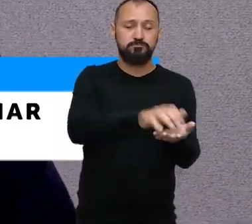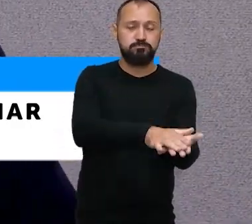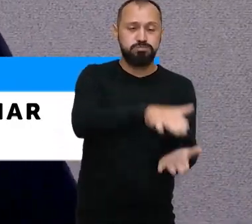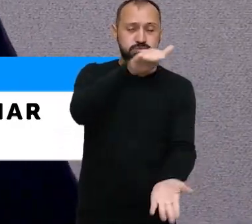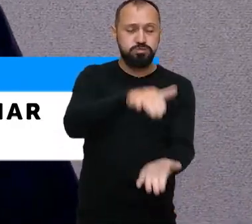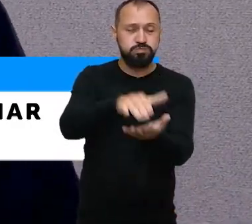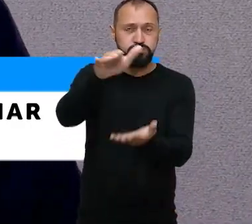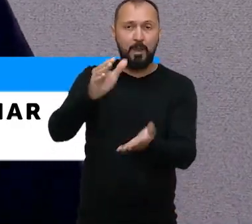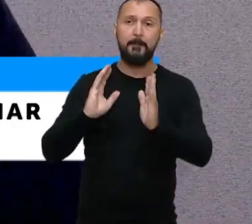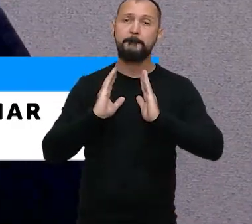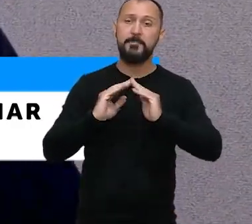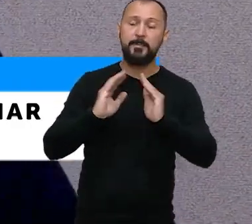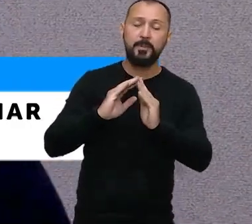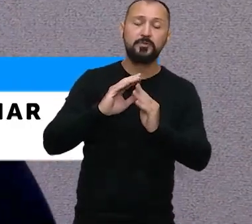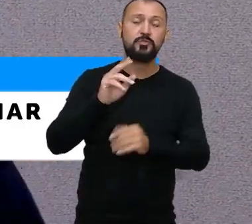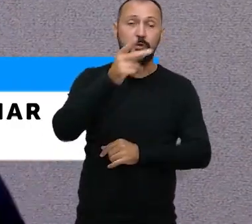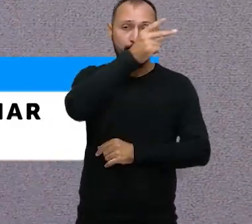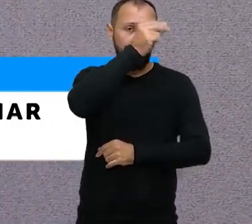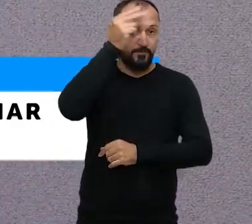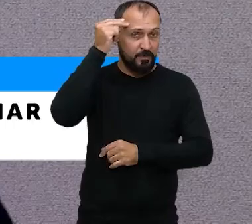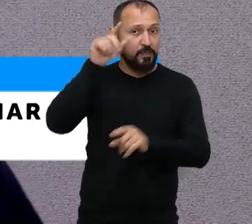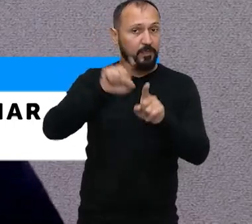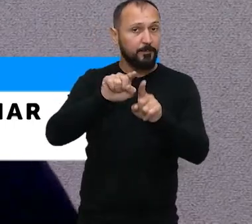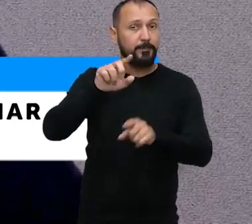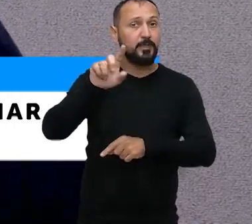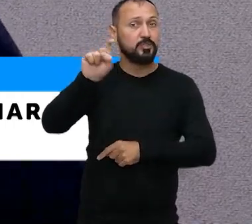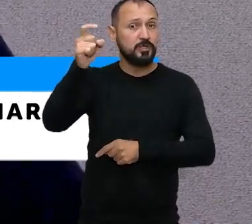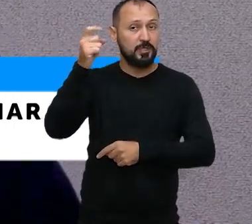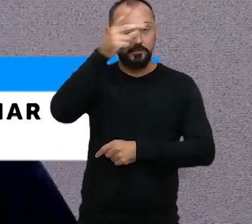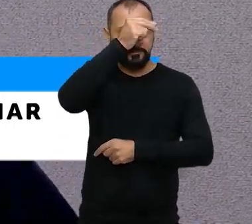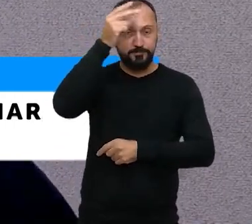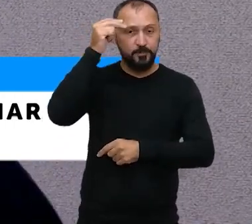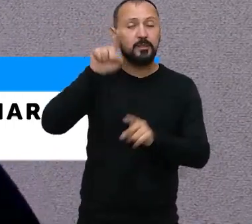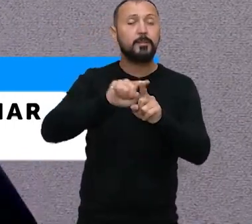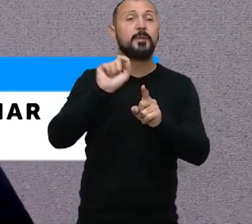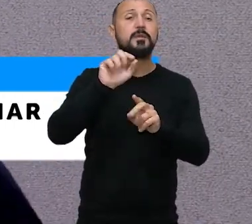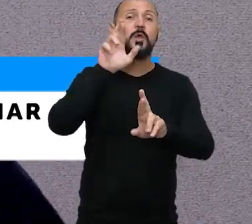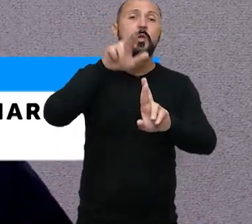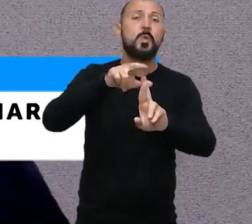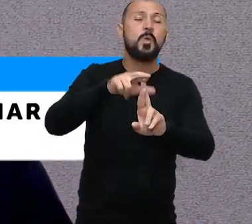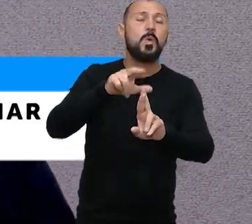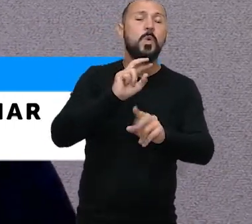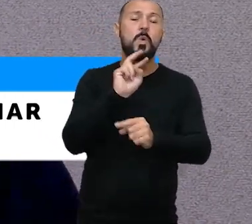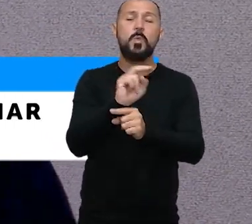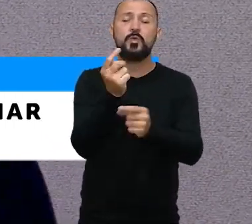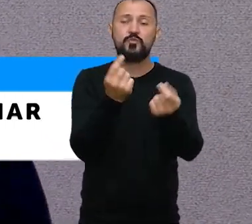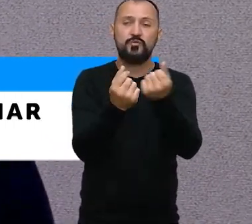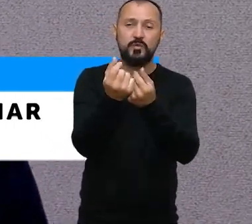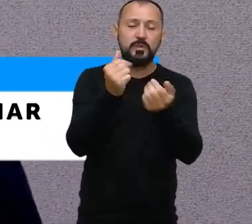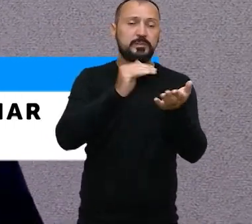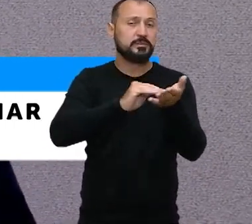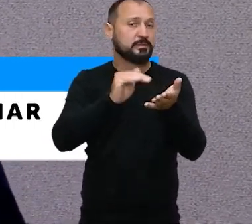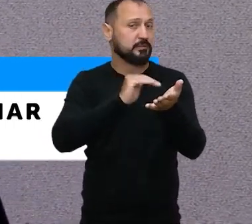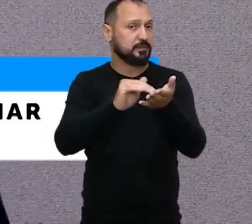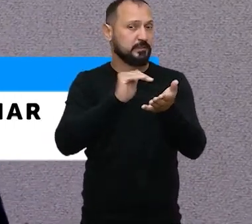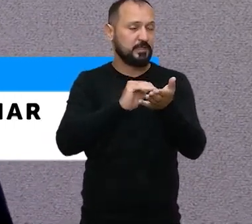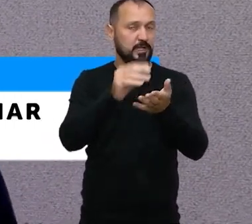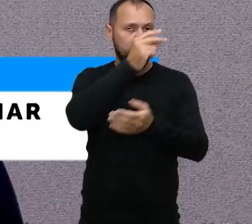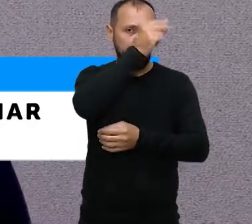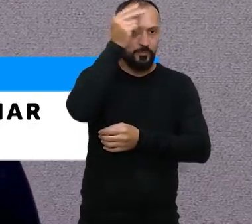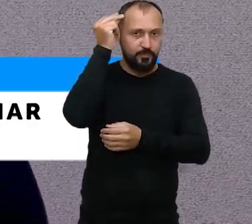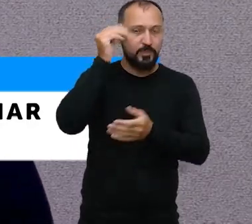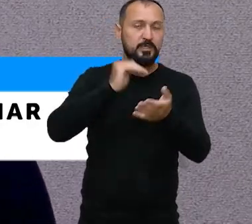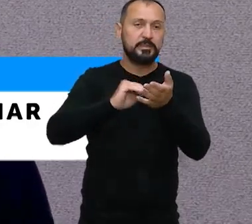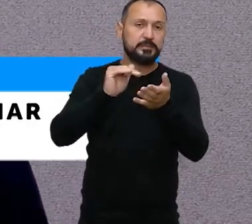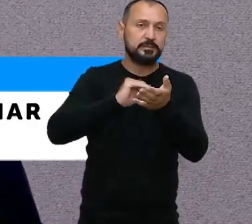grande de prefeitos, de ex-prefeitos e também dos ordenadores, no geral, no contexto, secretários